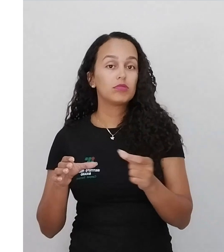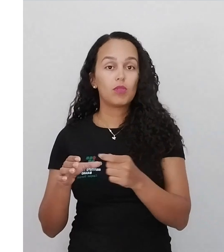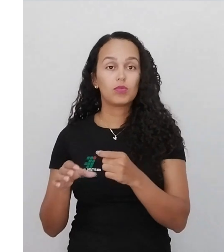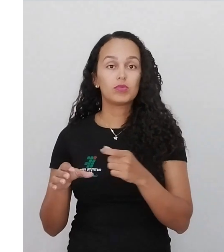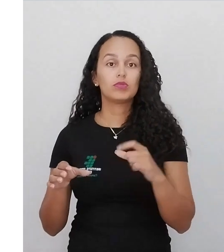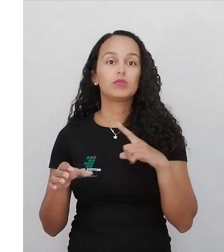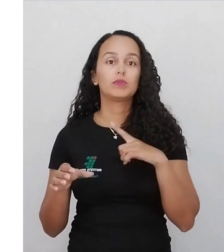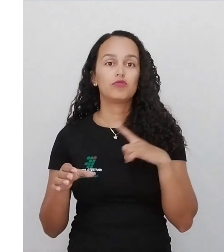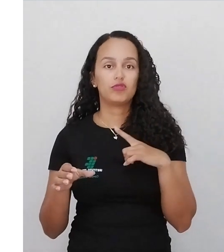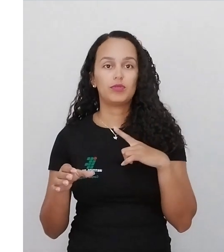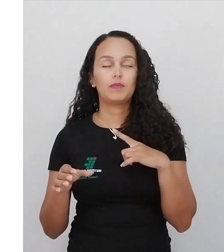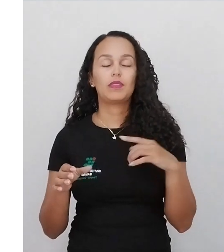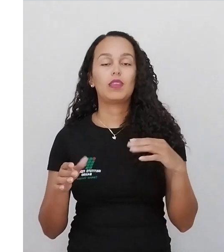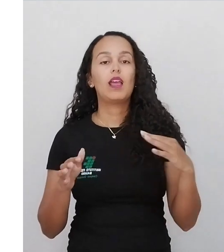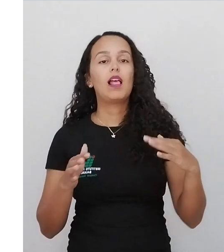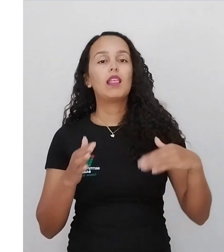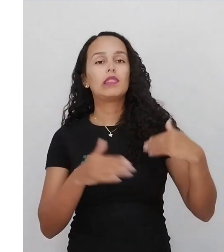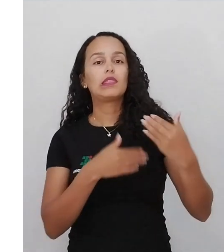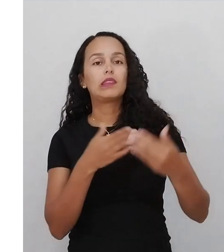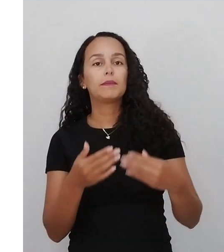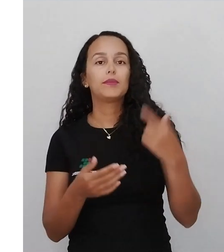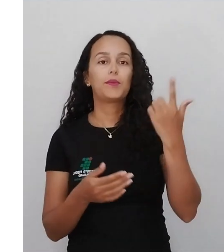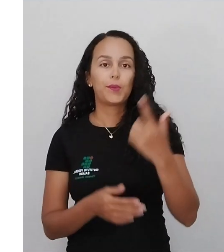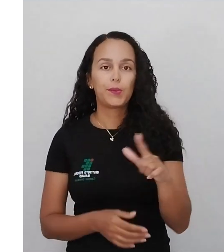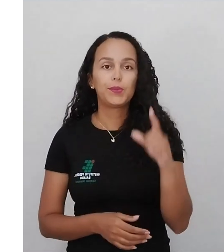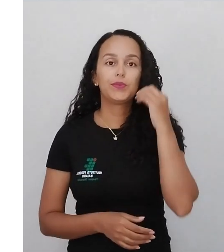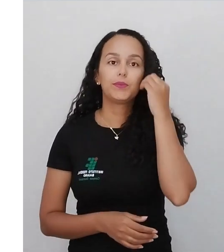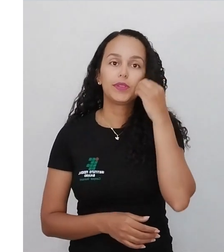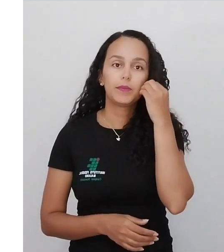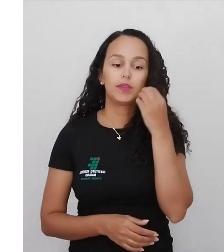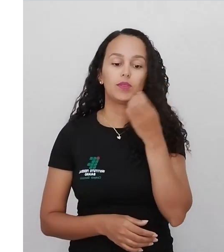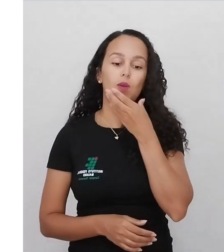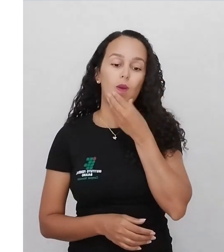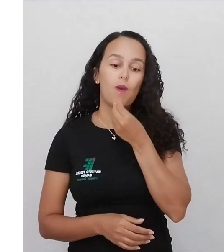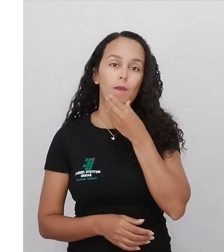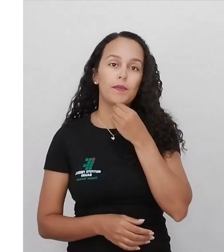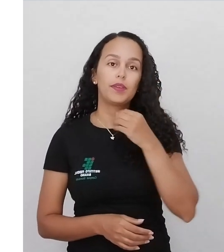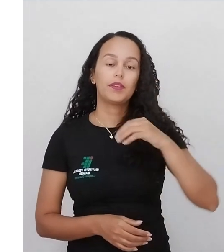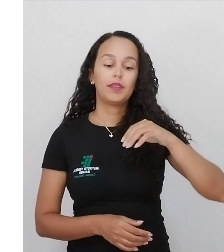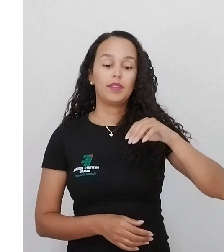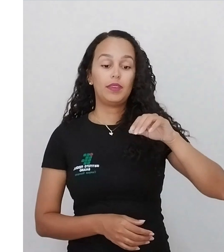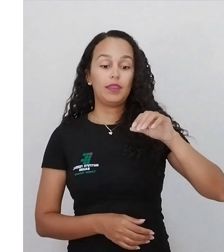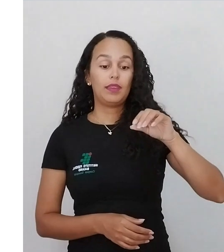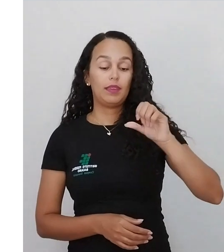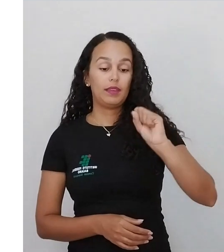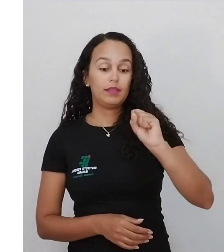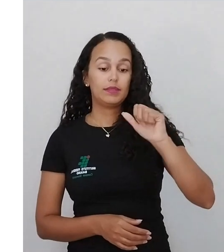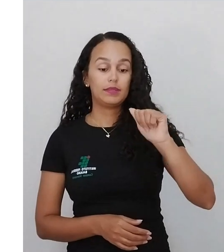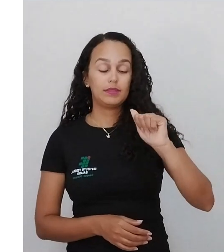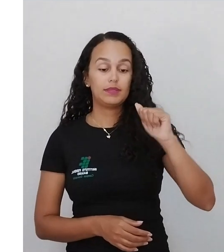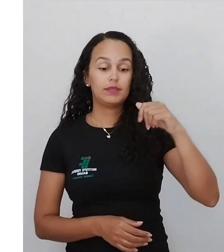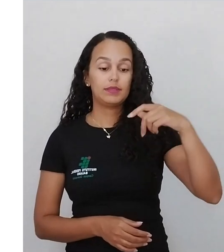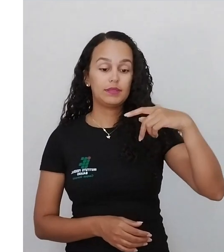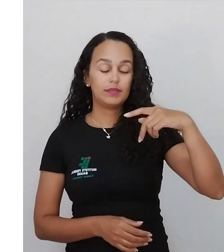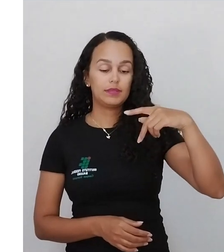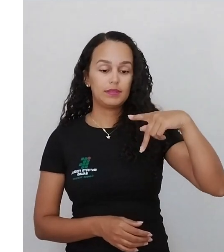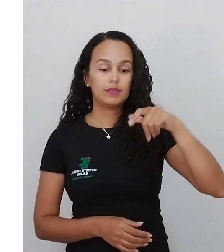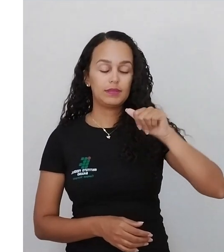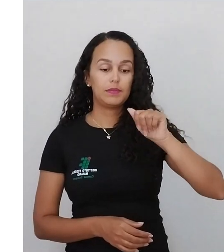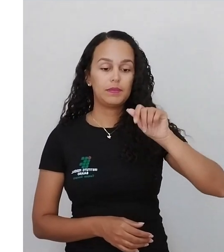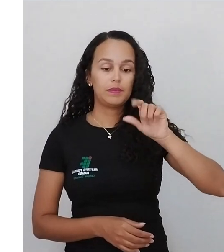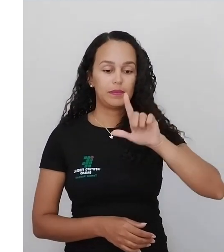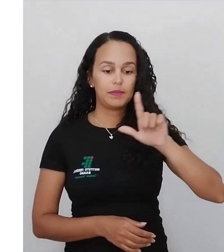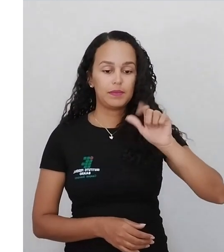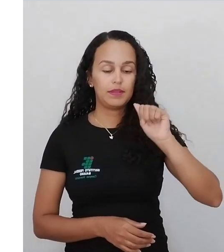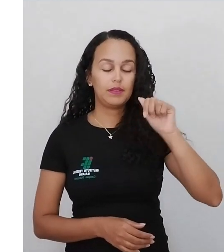desde antes. Depois tivemos o experimento de Spallanzani, né, que ele fez justamente essa crítica, né, do